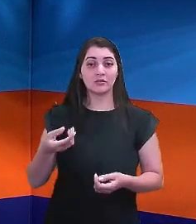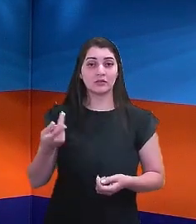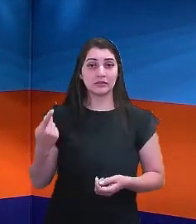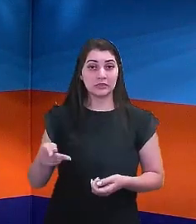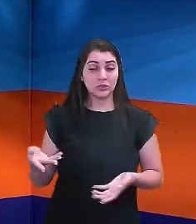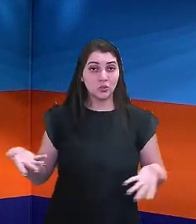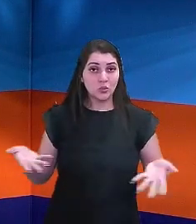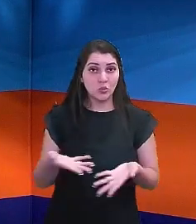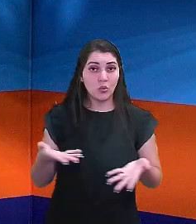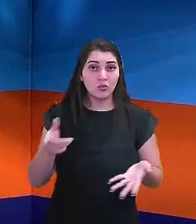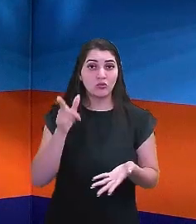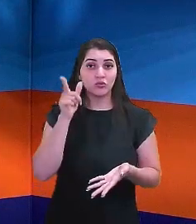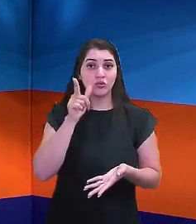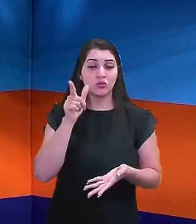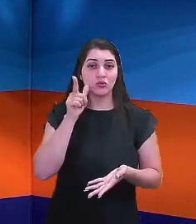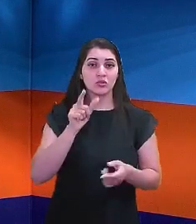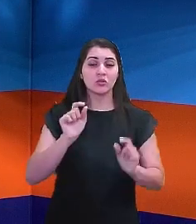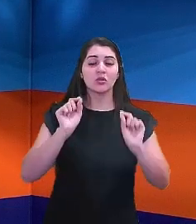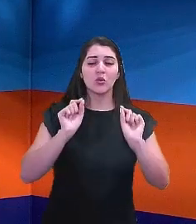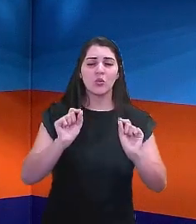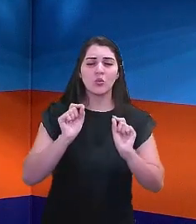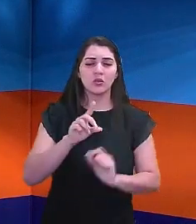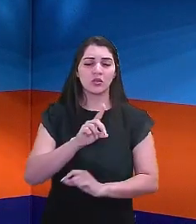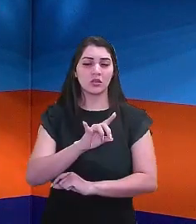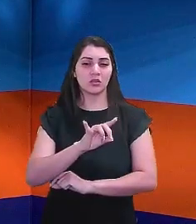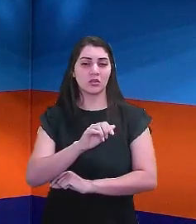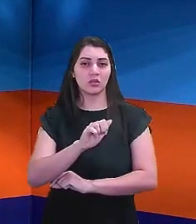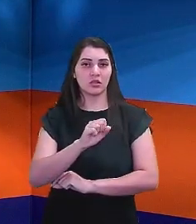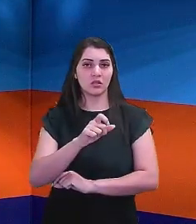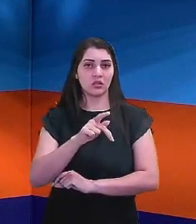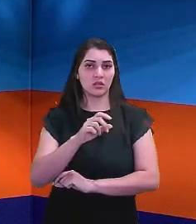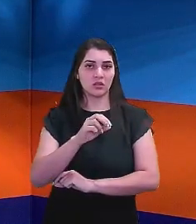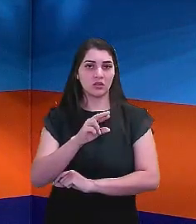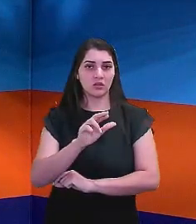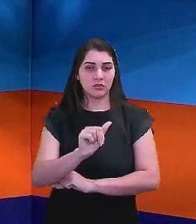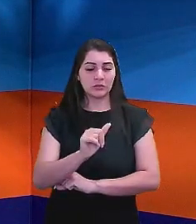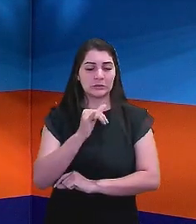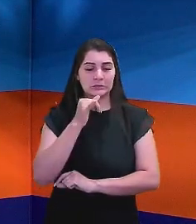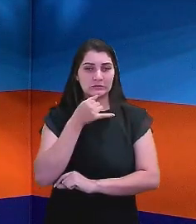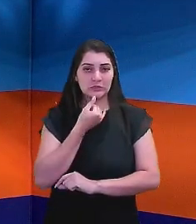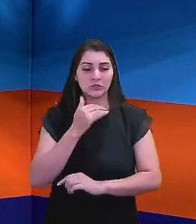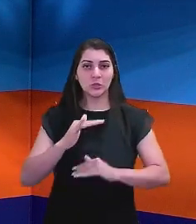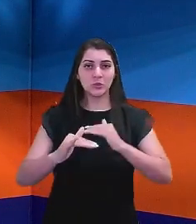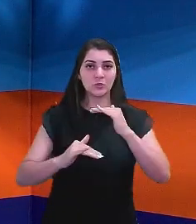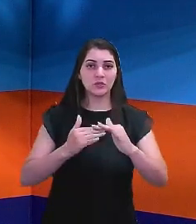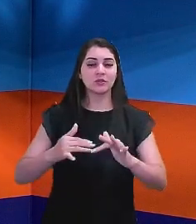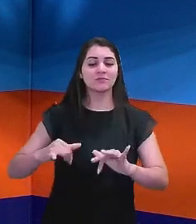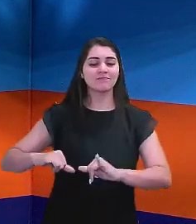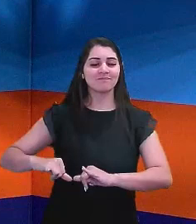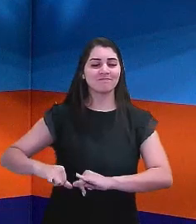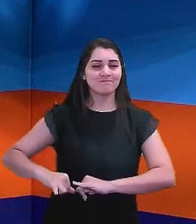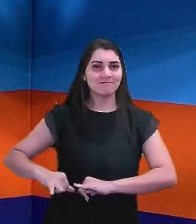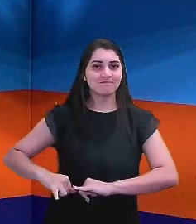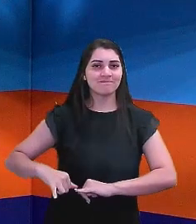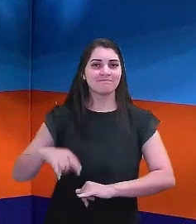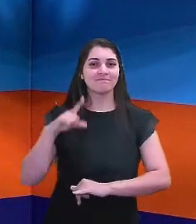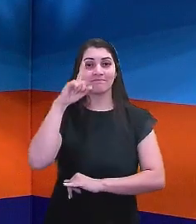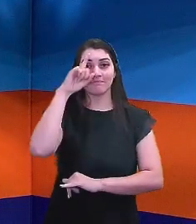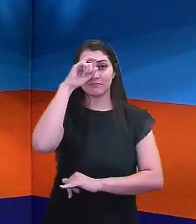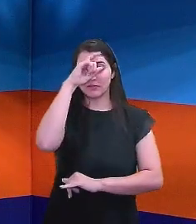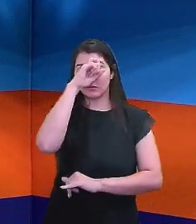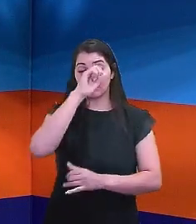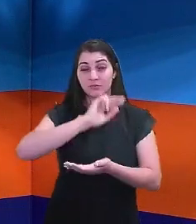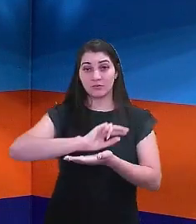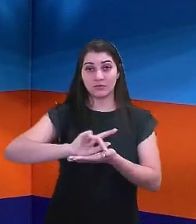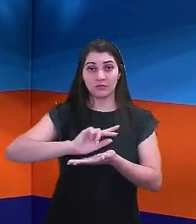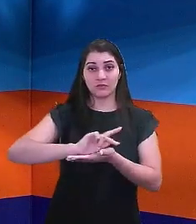gente conseguiu compreender o que é uma diáspora africana. Infelizmente, foi um processo muito doloroso e é um processo difícil para